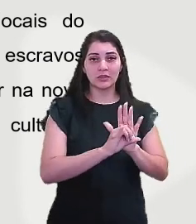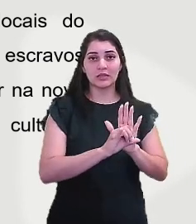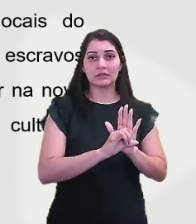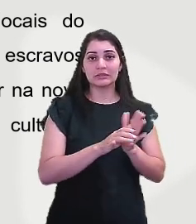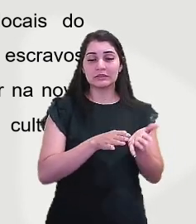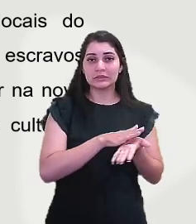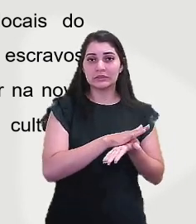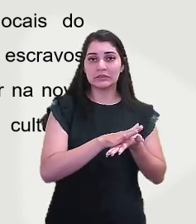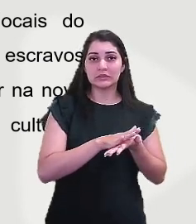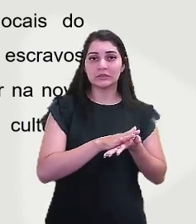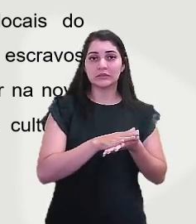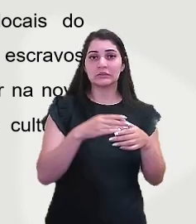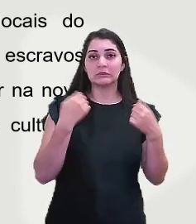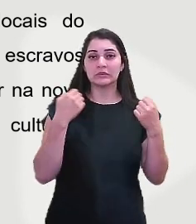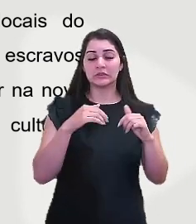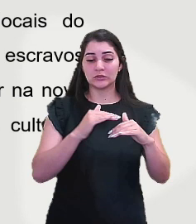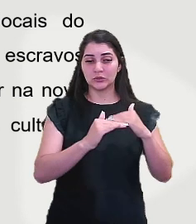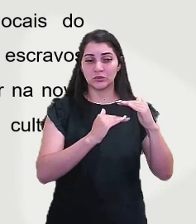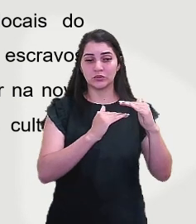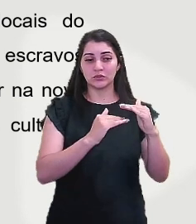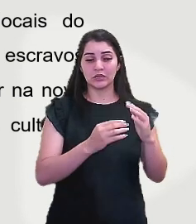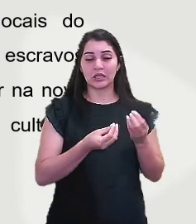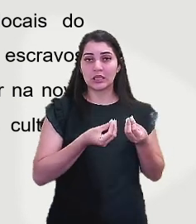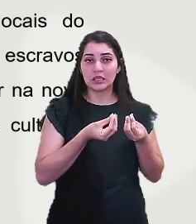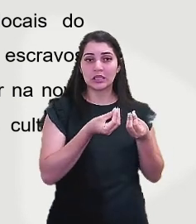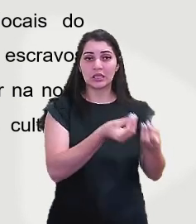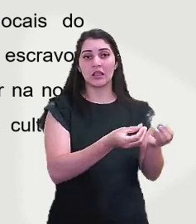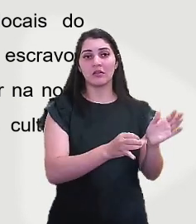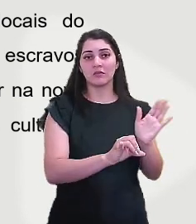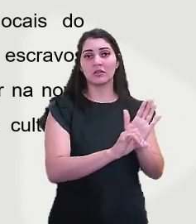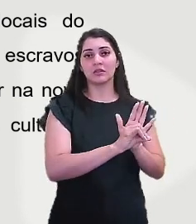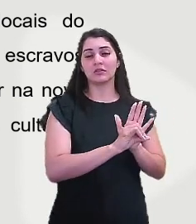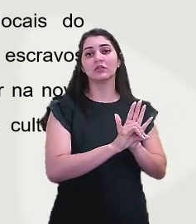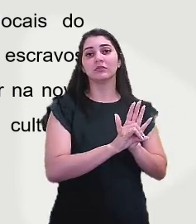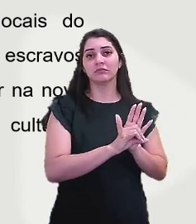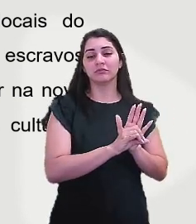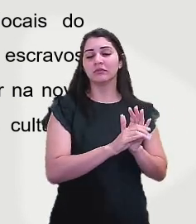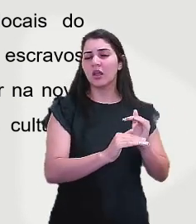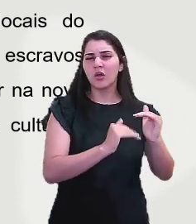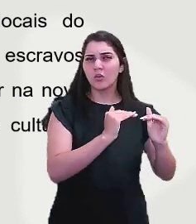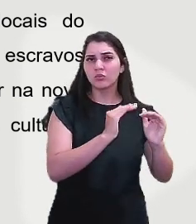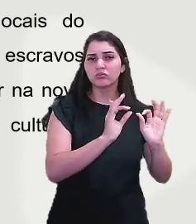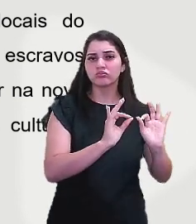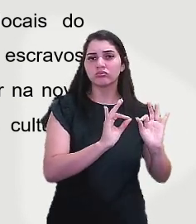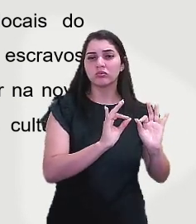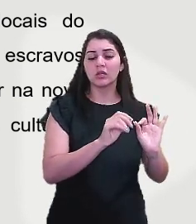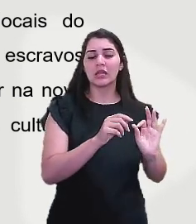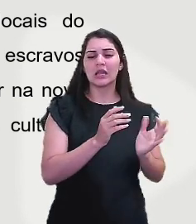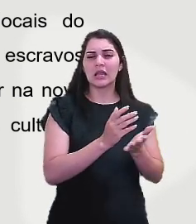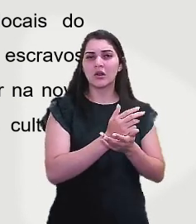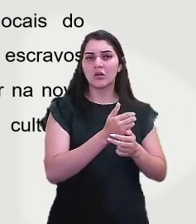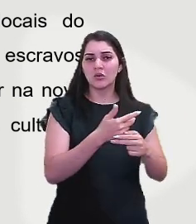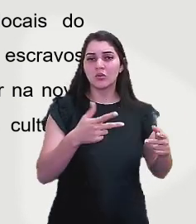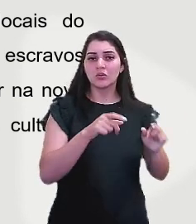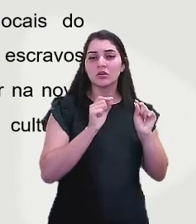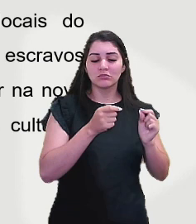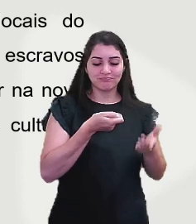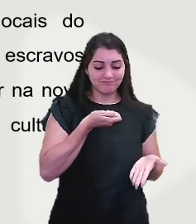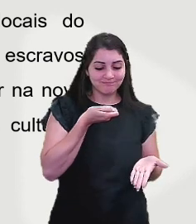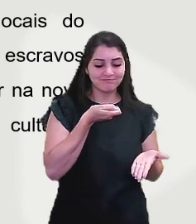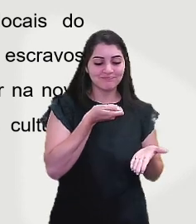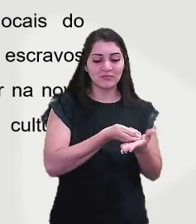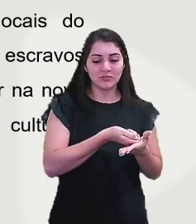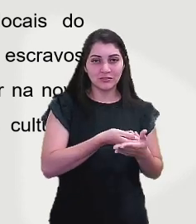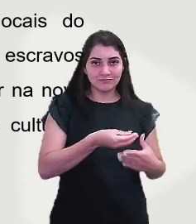tinham nem que construir, né? As pessoas davam identidade para ele. Nem era algo construído, era algo que eles eram forçados a